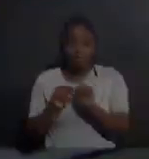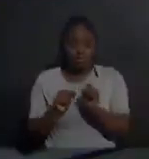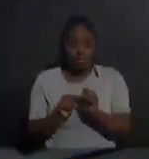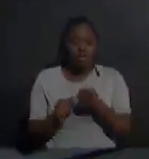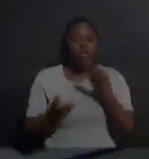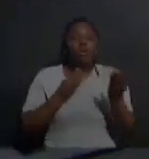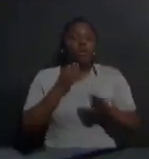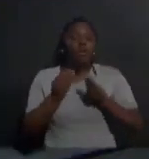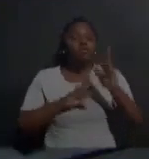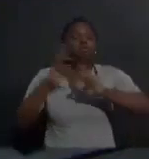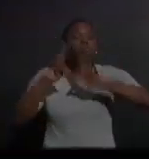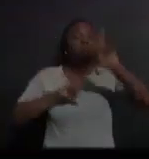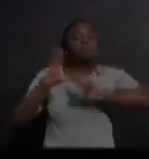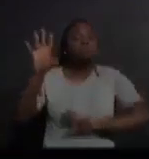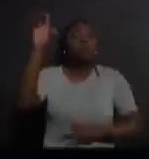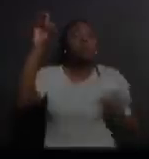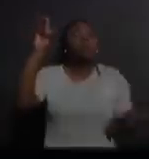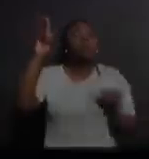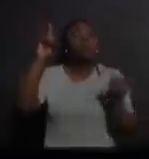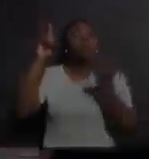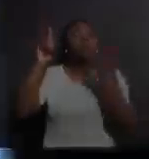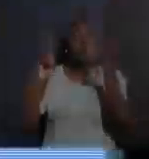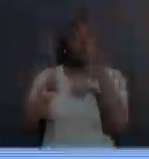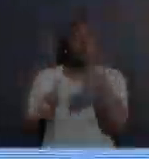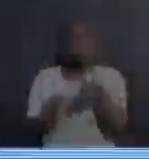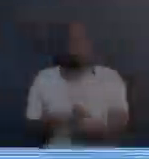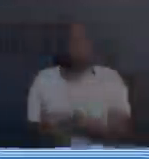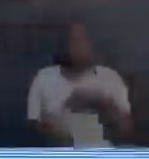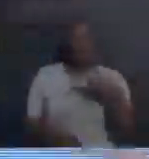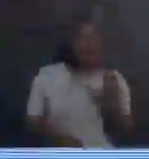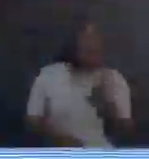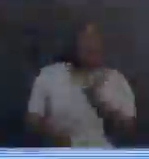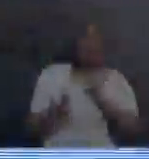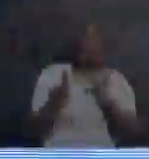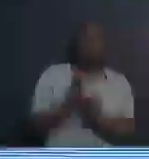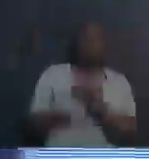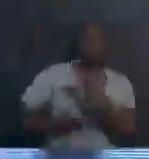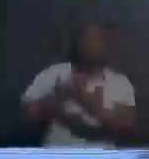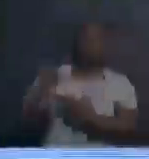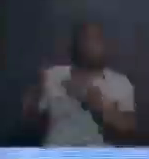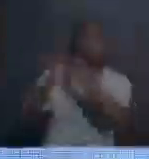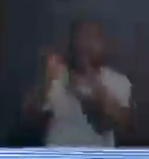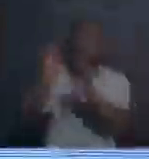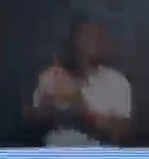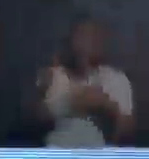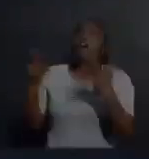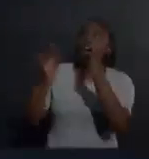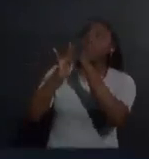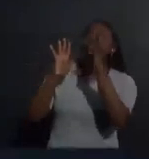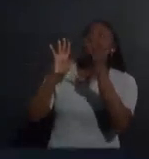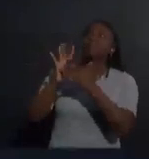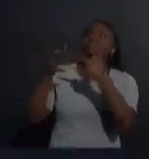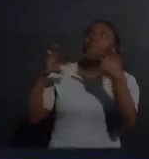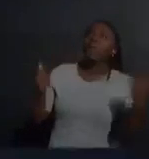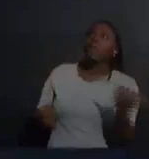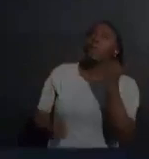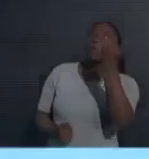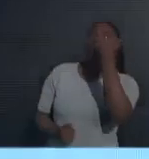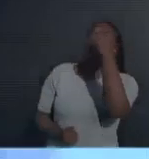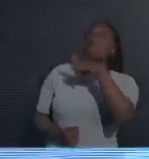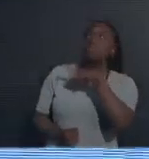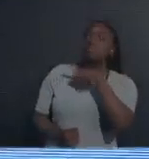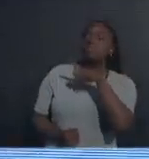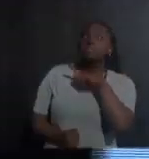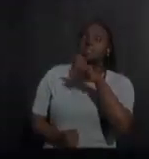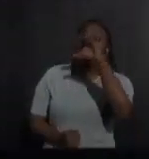sua busca diária tem de importância para você? Ou tudo você rifa para Jesus. Não, eu tenho alguma coisa para fazer importante. Deus entende. Se